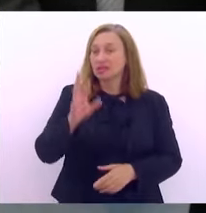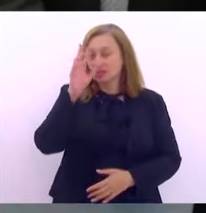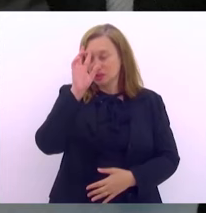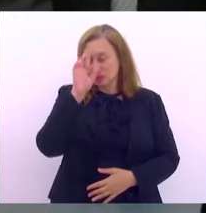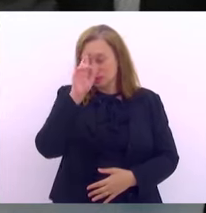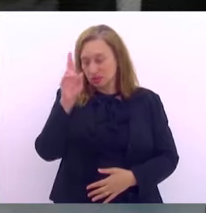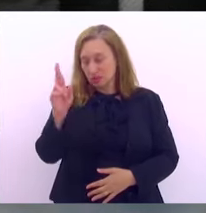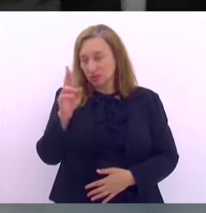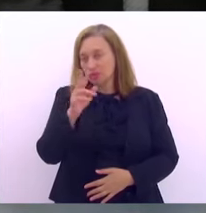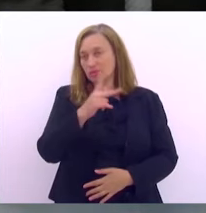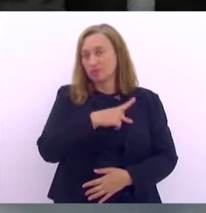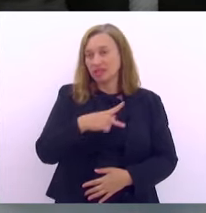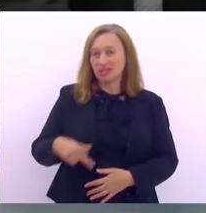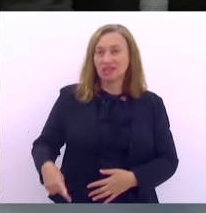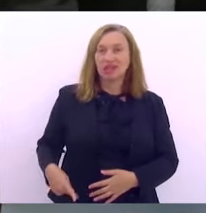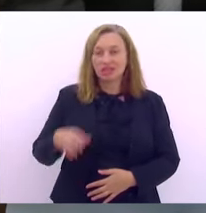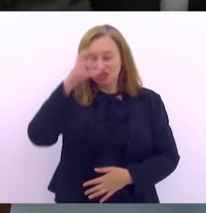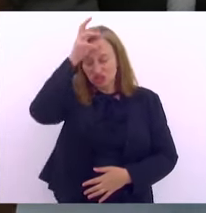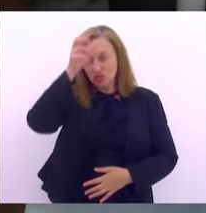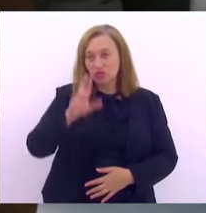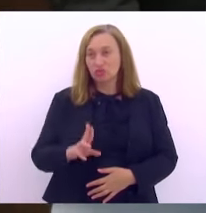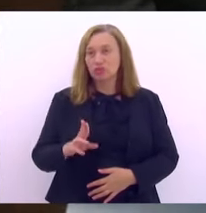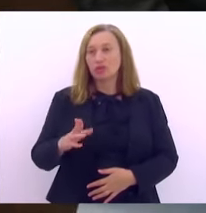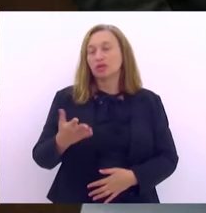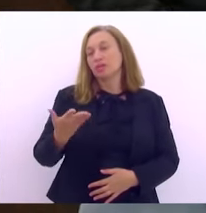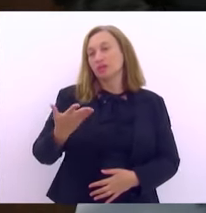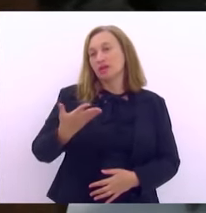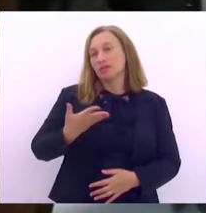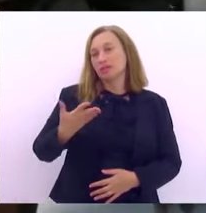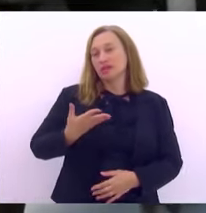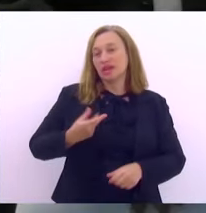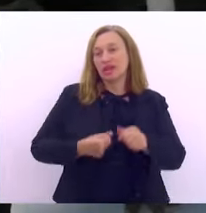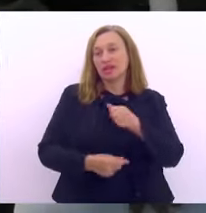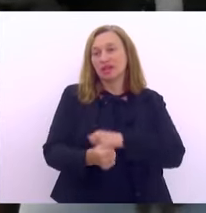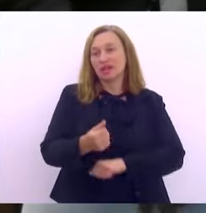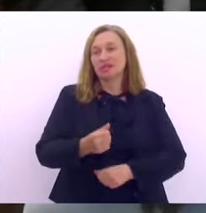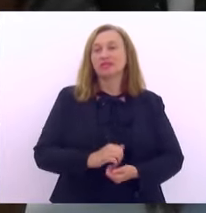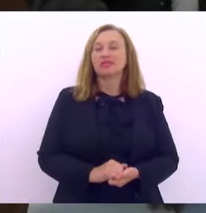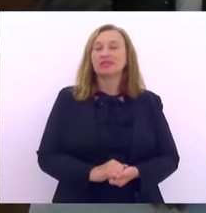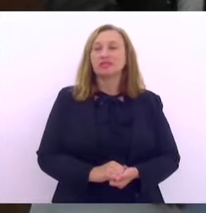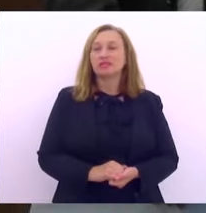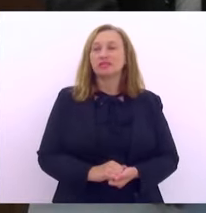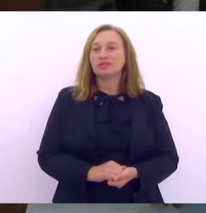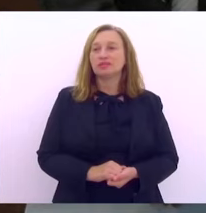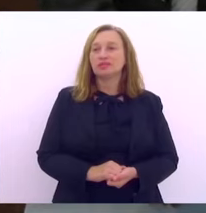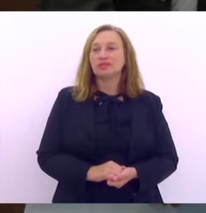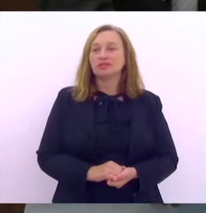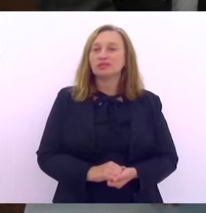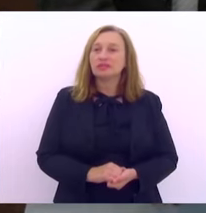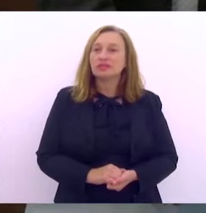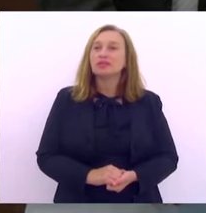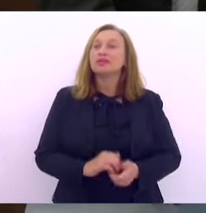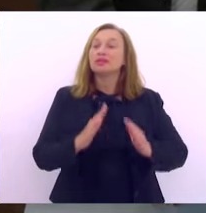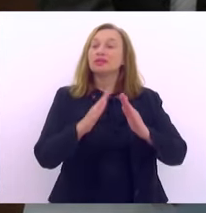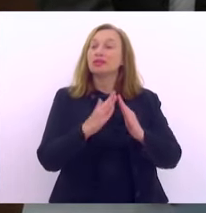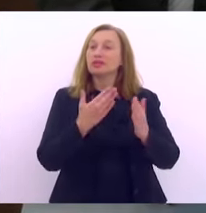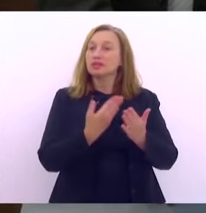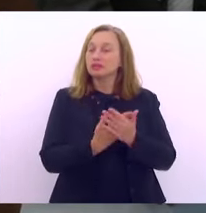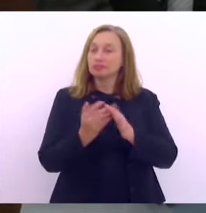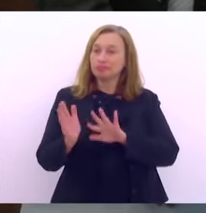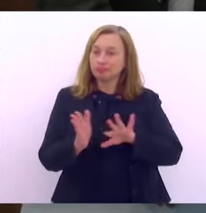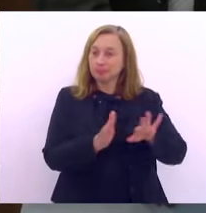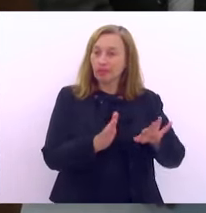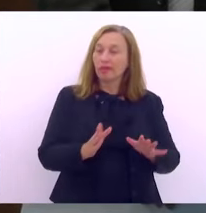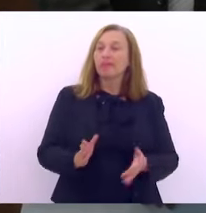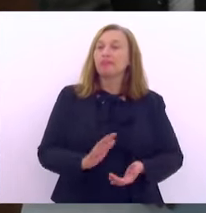presidenta Tia Ju, minha querida e eterna presidenta, sobre o projeto das câmaras nos uniformes. Primeiro